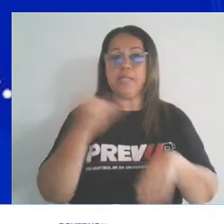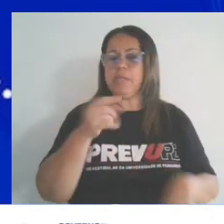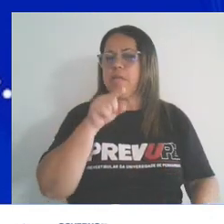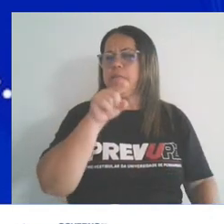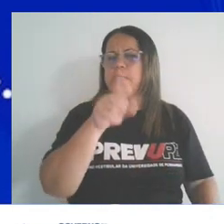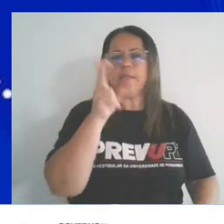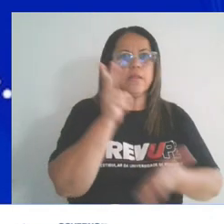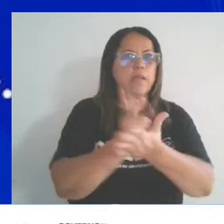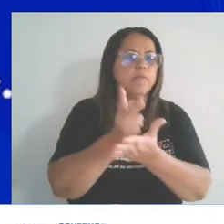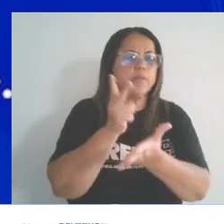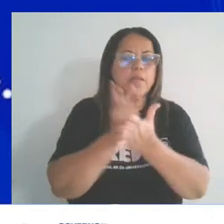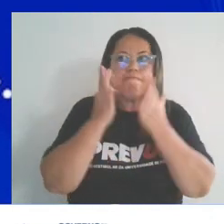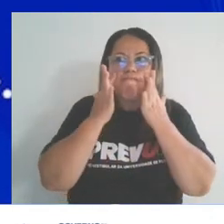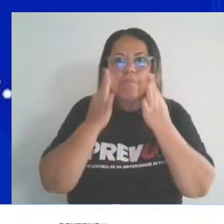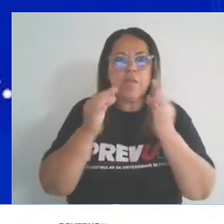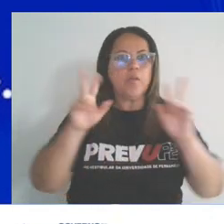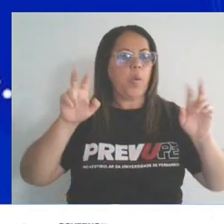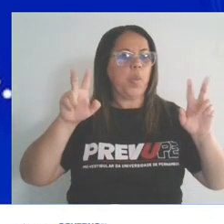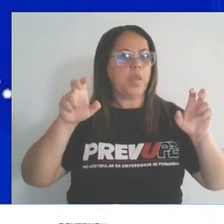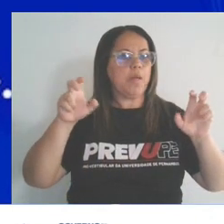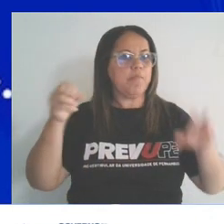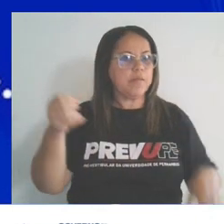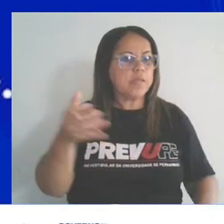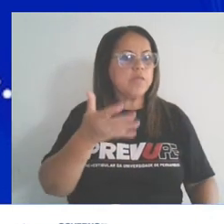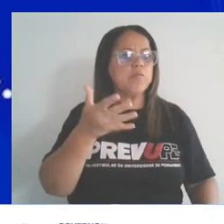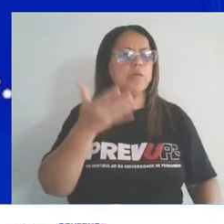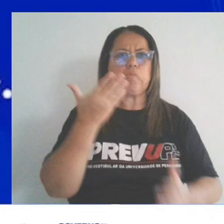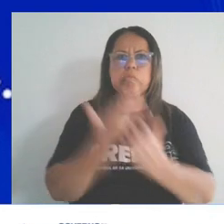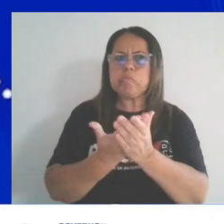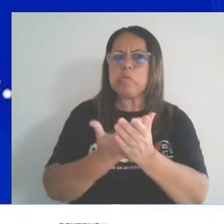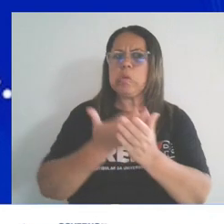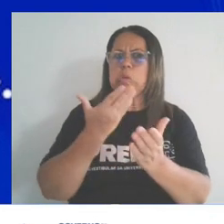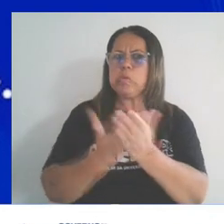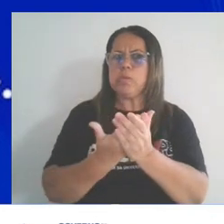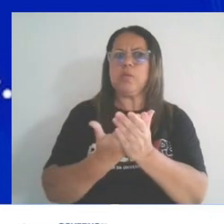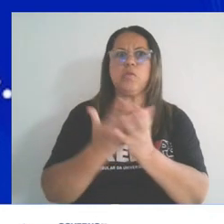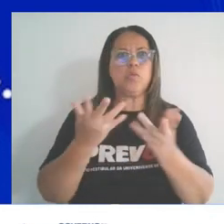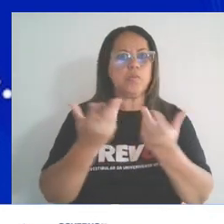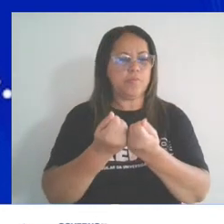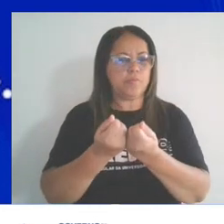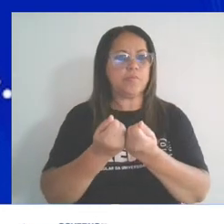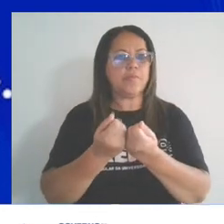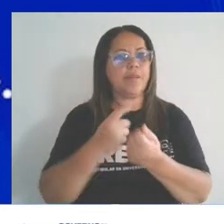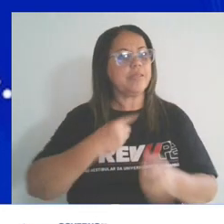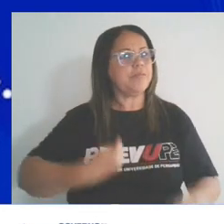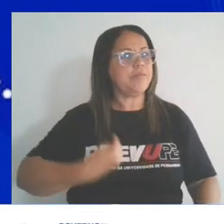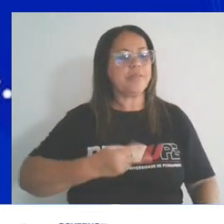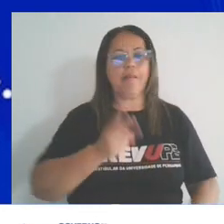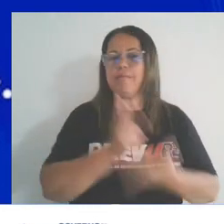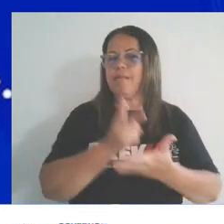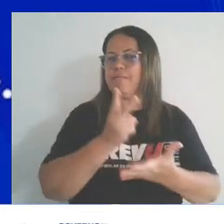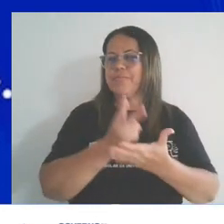sempre estar atento aos temas contemporâneos, estudando de todos os espaços possíveis. E eu estarei aqui sempre tentando fazer